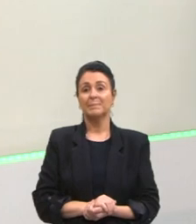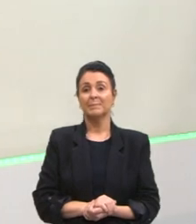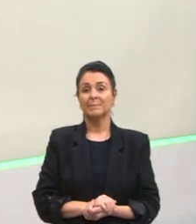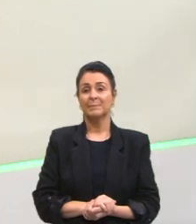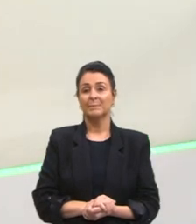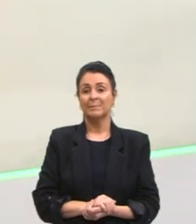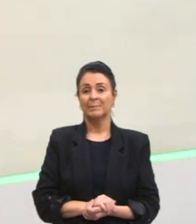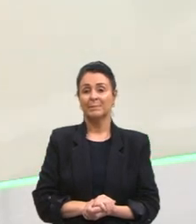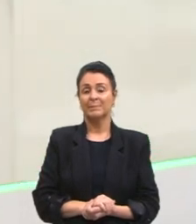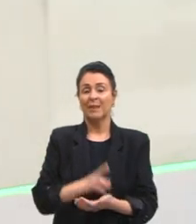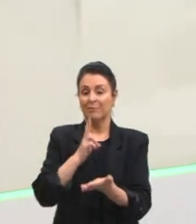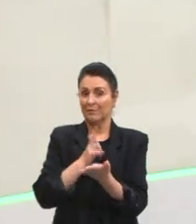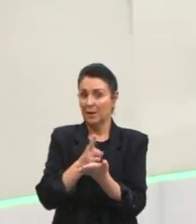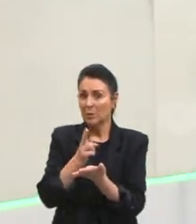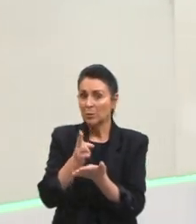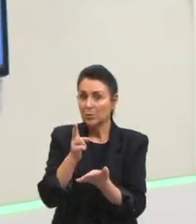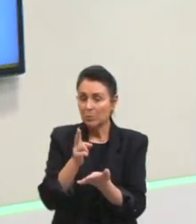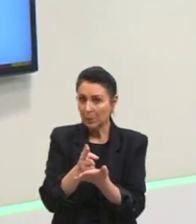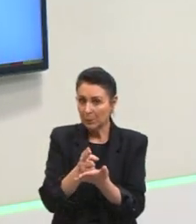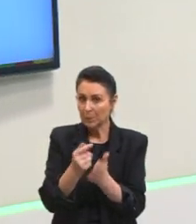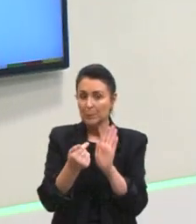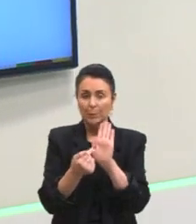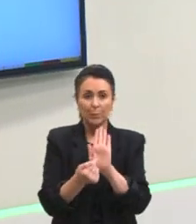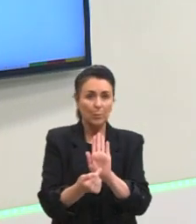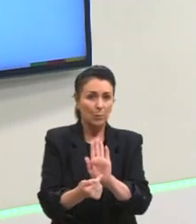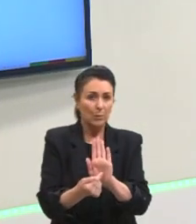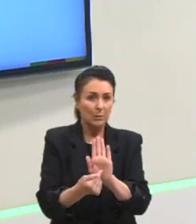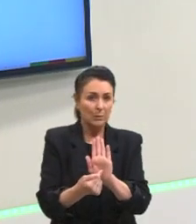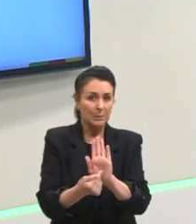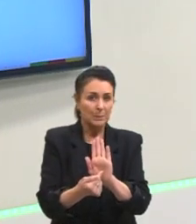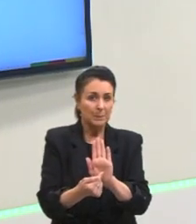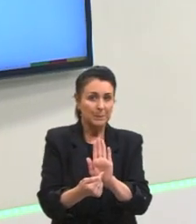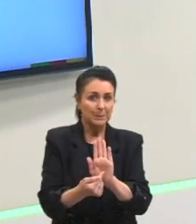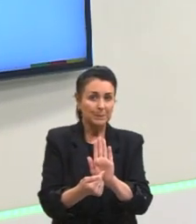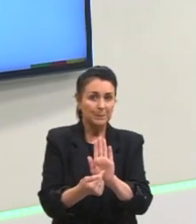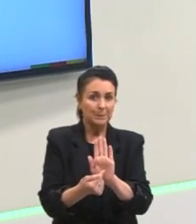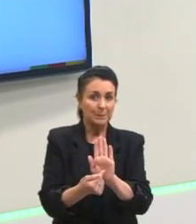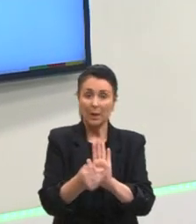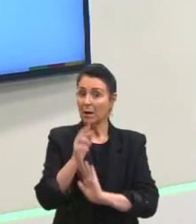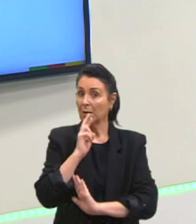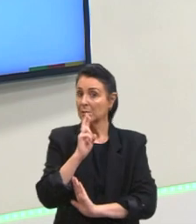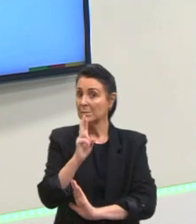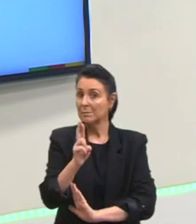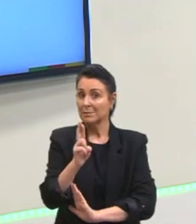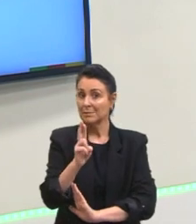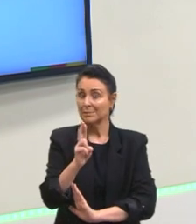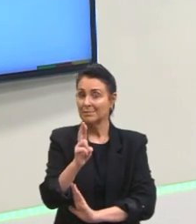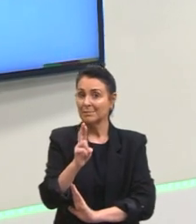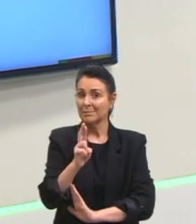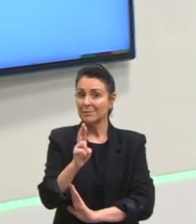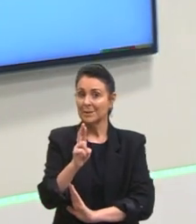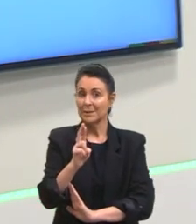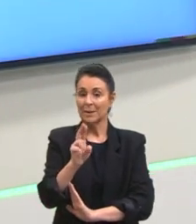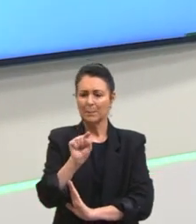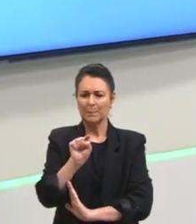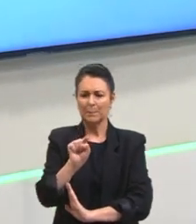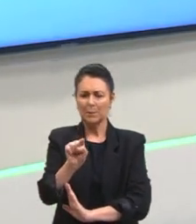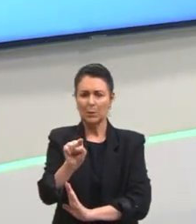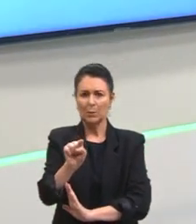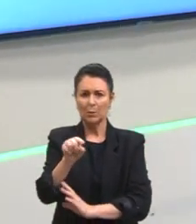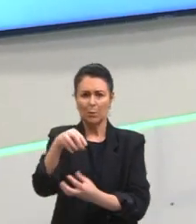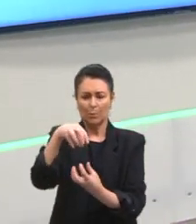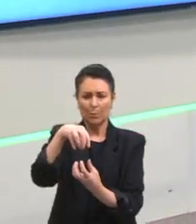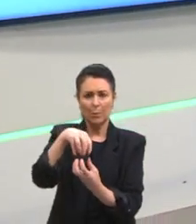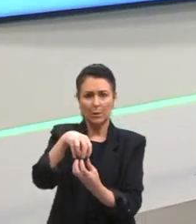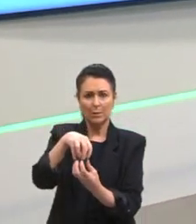vou continuar então no slide, onde nós temos o nosso gabarito, que é 1000 bolinhas. Essa é a resposta